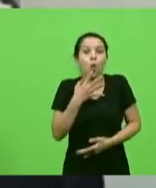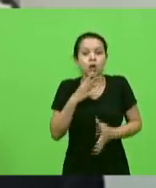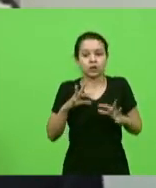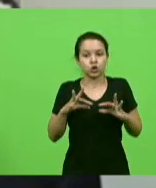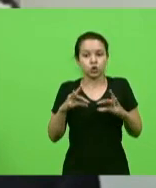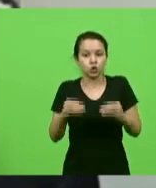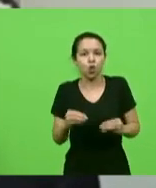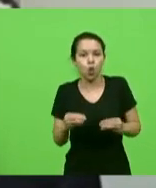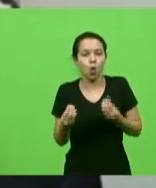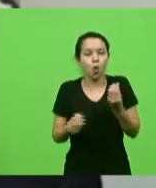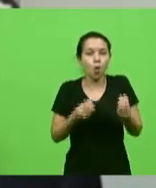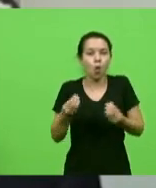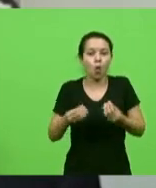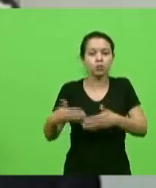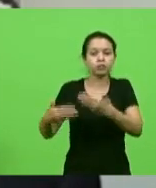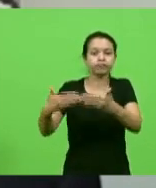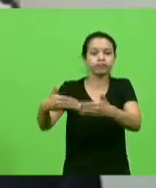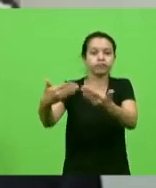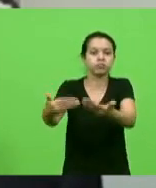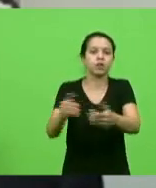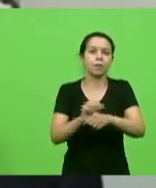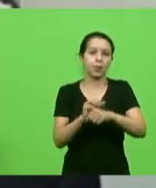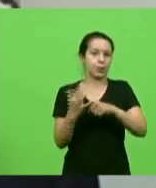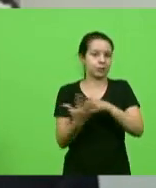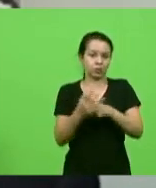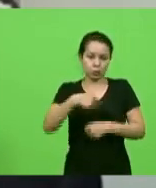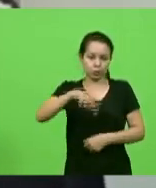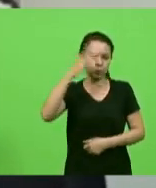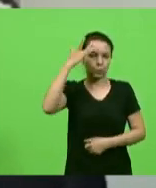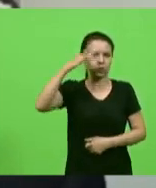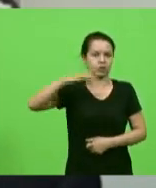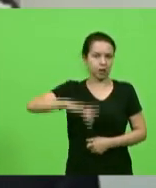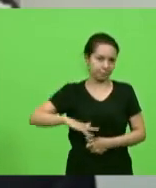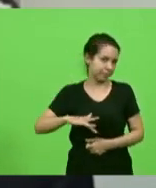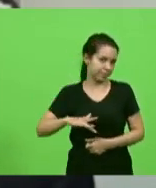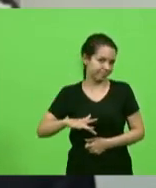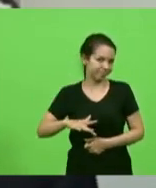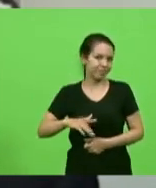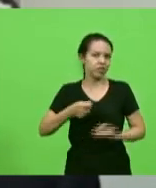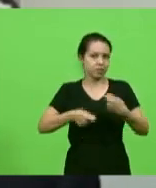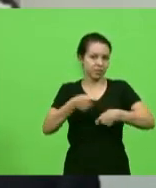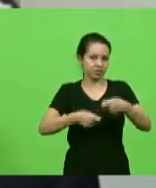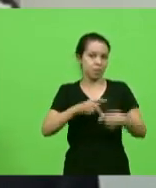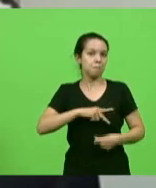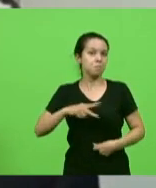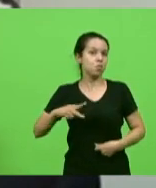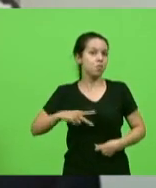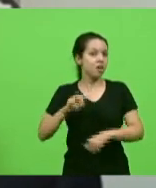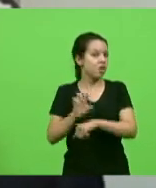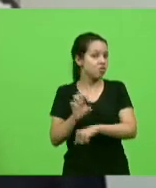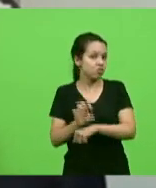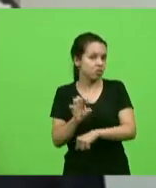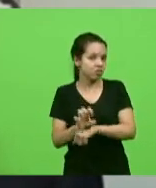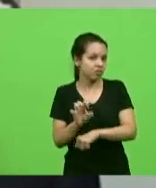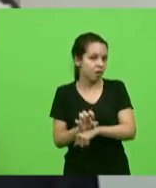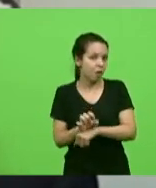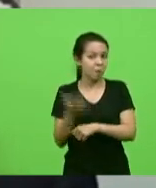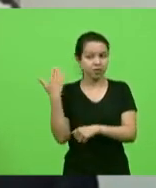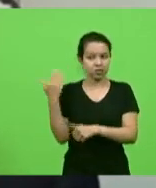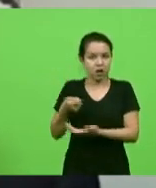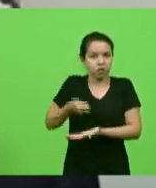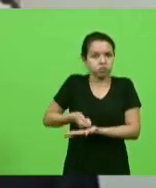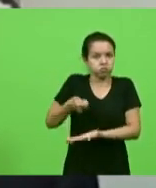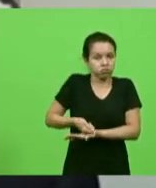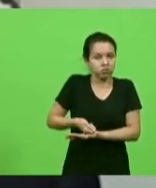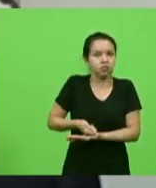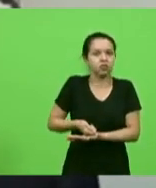dos caminhos que essa pandemia vai tomar e administração pública Estadual viu se naquele momento na obrigação do gestor